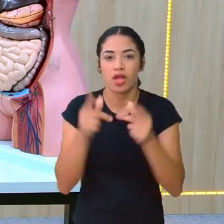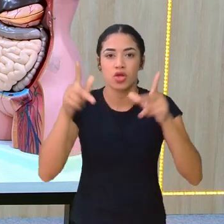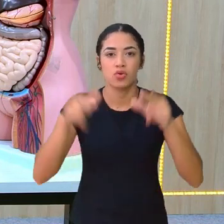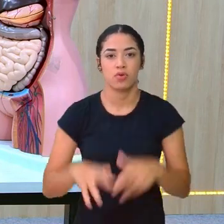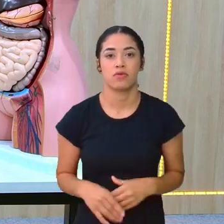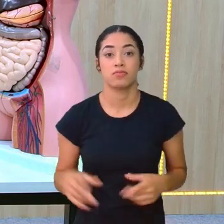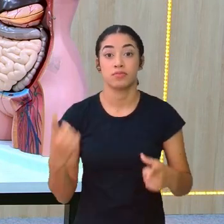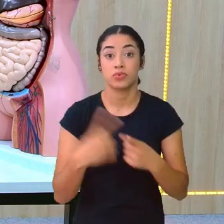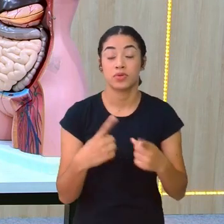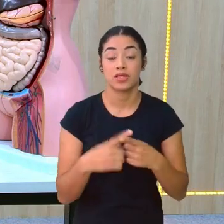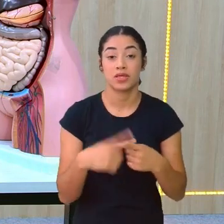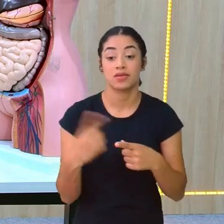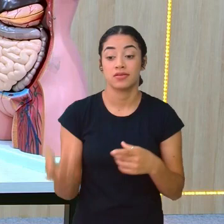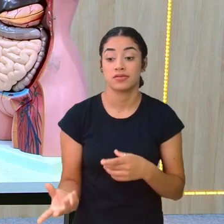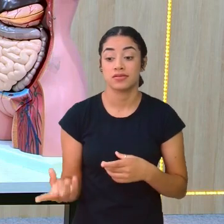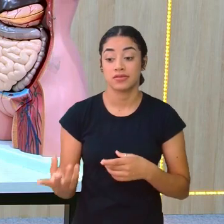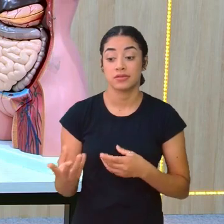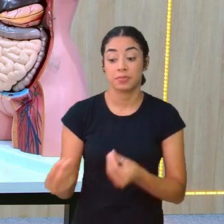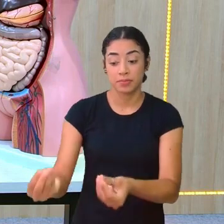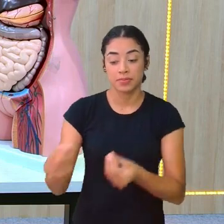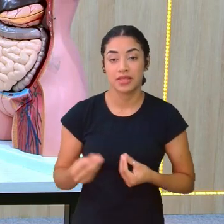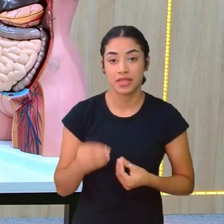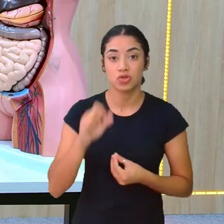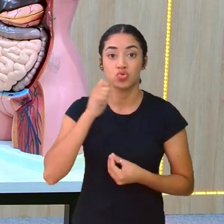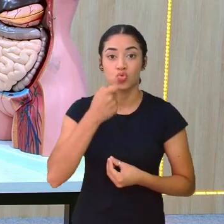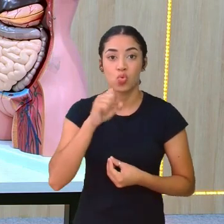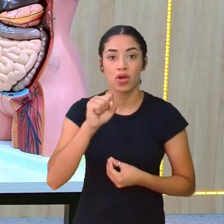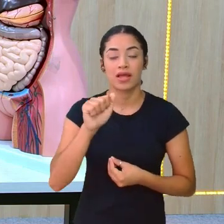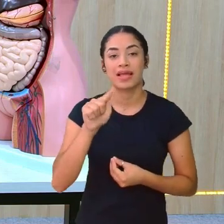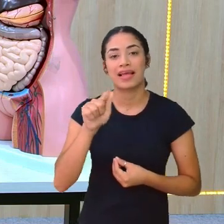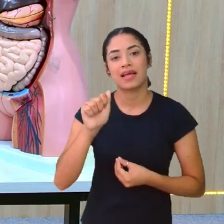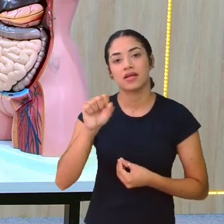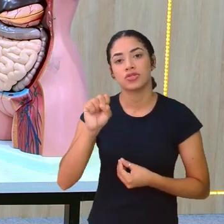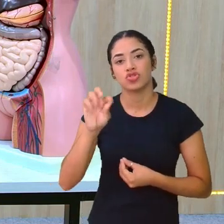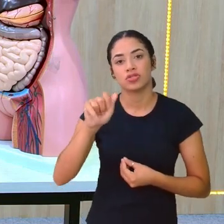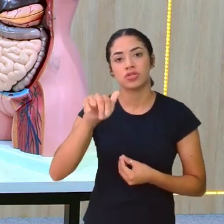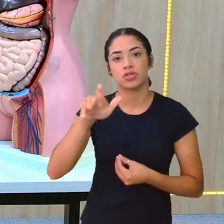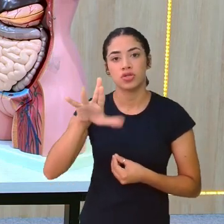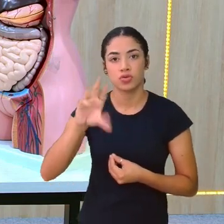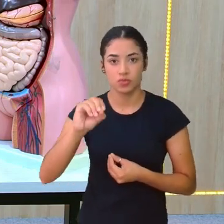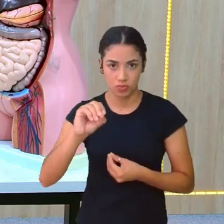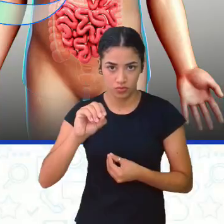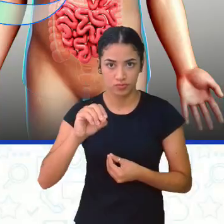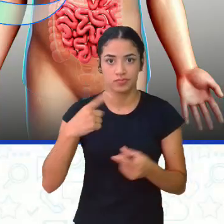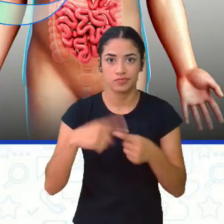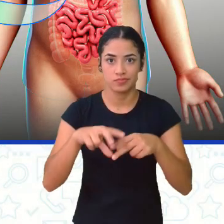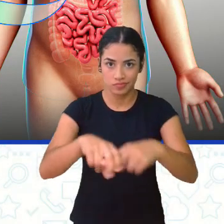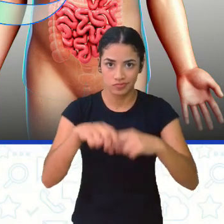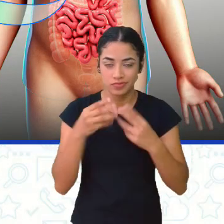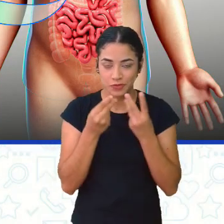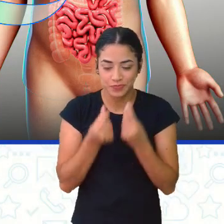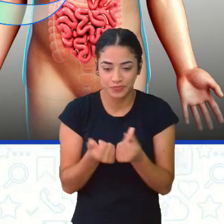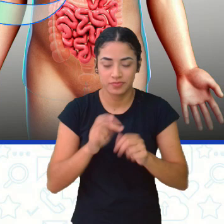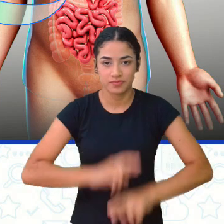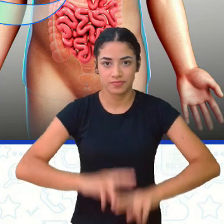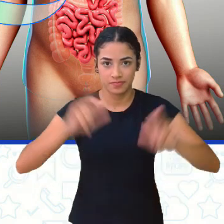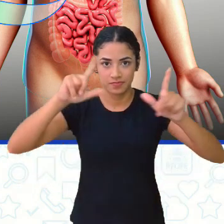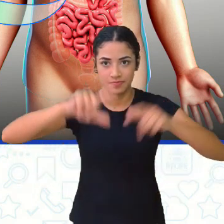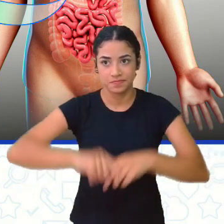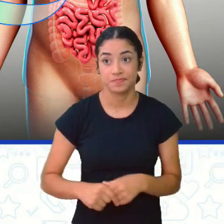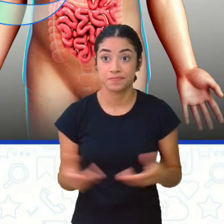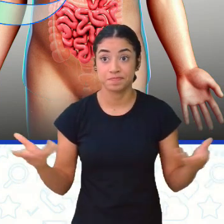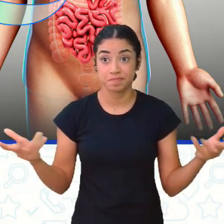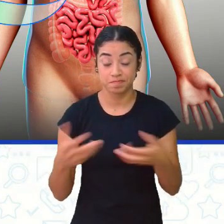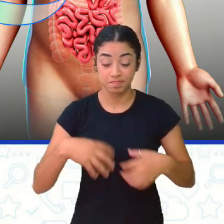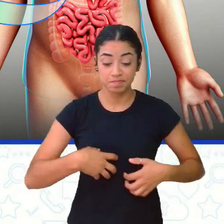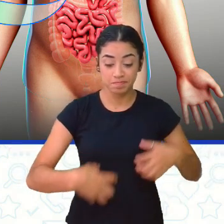sucos gástricos que ajudam aí na digestão, ok? Na continuação, Vamos falar um pouquinho aí dos órgãos anexos, né? A